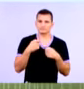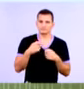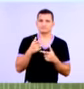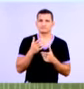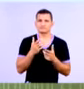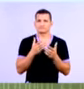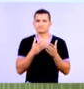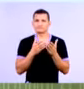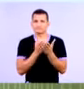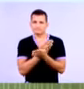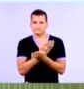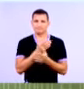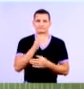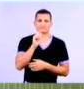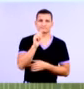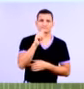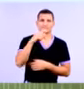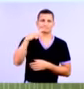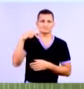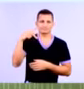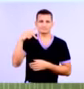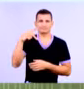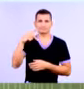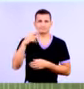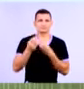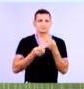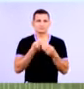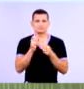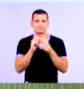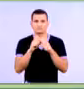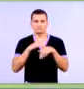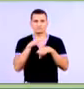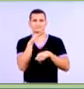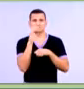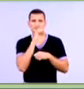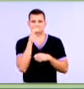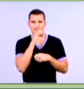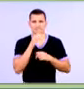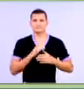eliminar das nossas aplicações. Como que eu posso fazer mais rapidamente?